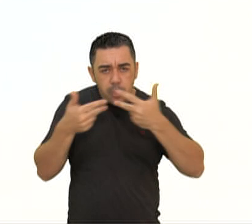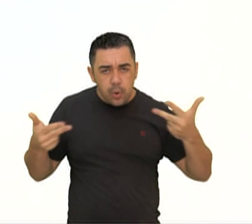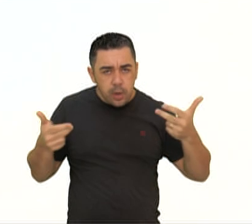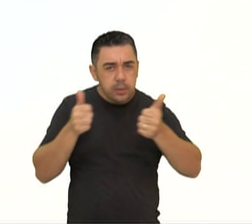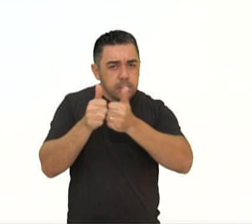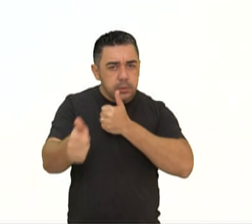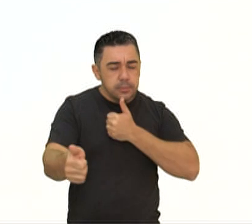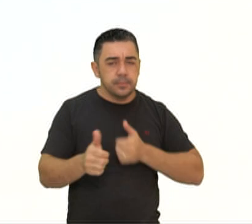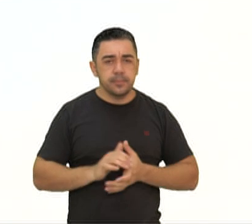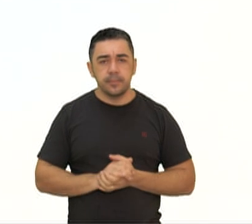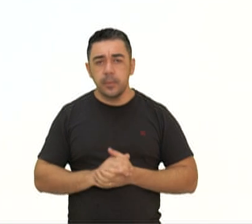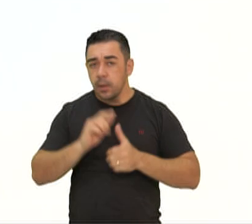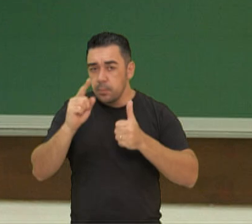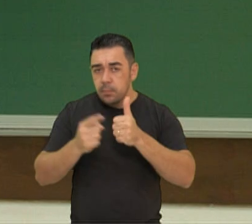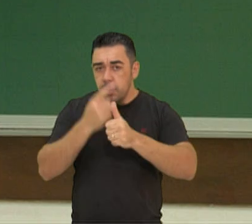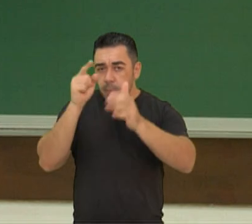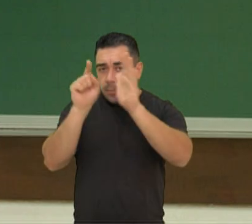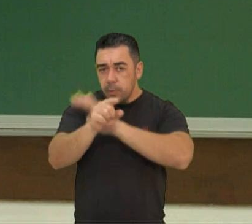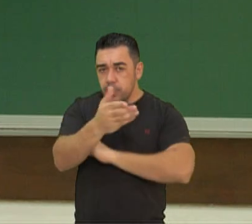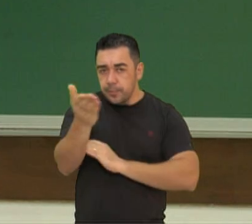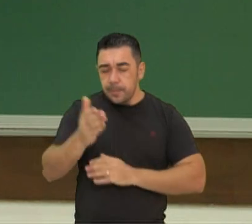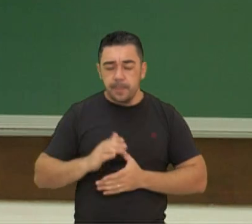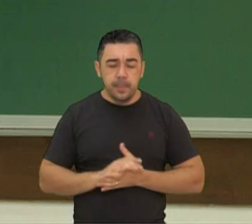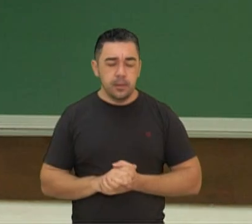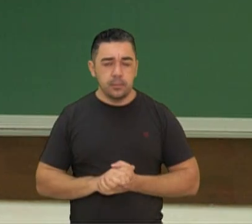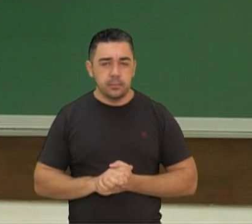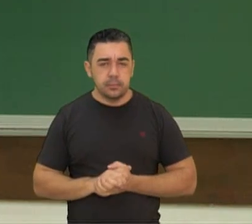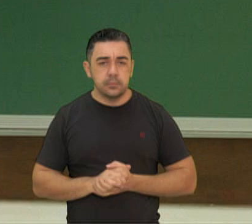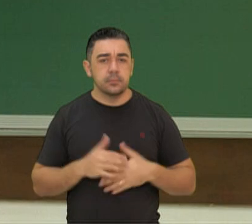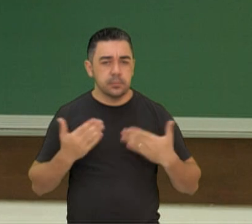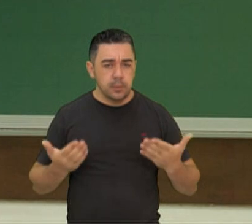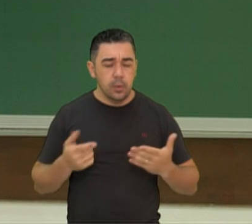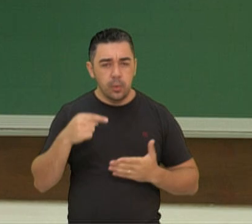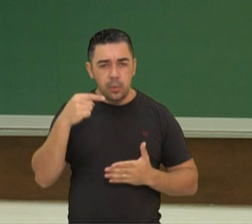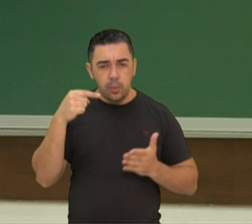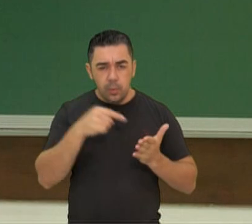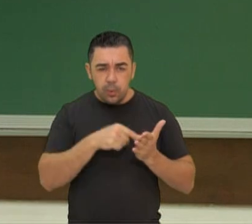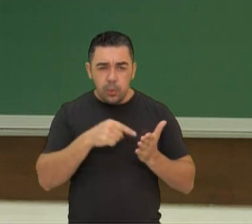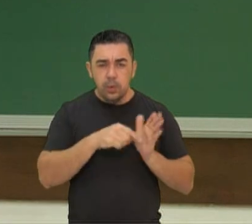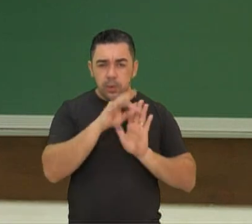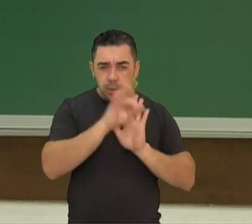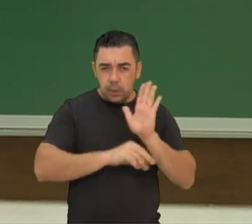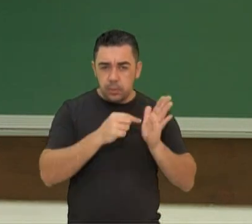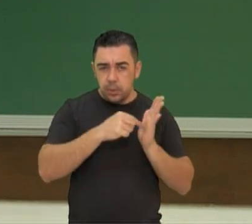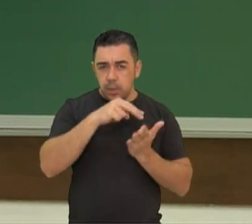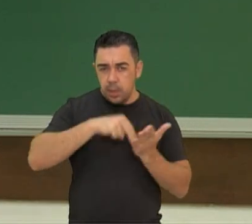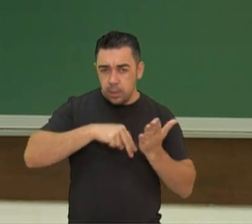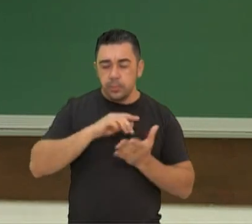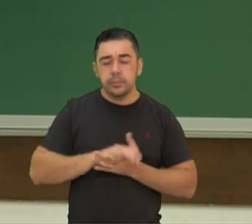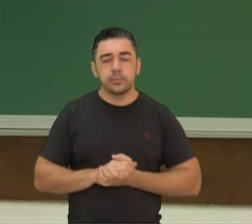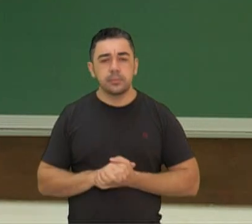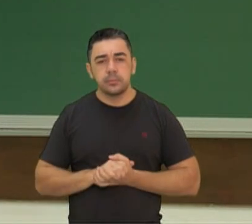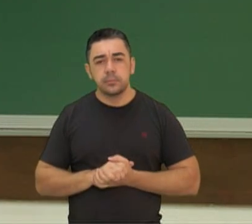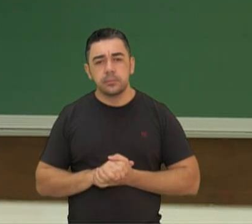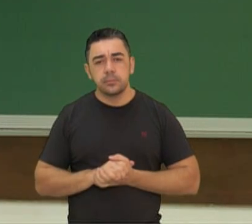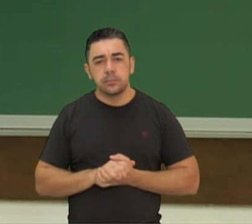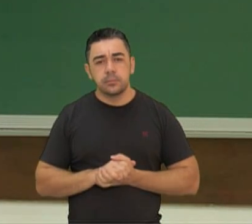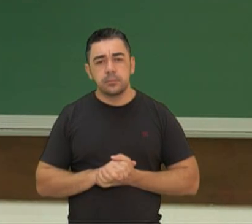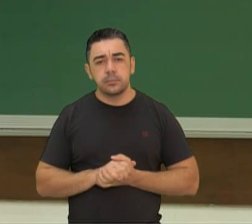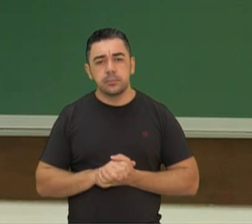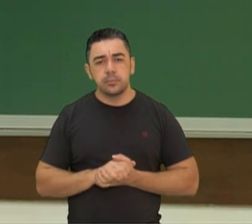Opa, nós temos o nosso primeiro quiz, tá? De acordo com o texto que nós acabamos de ler, nós